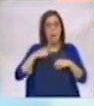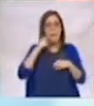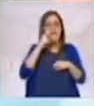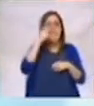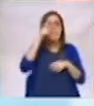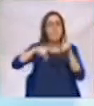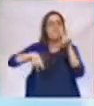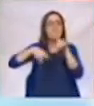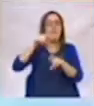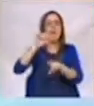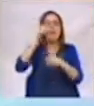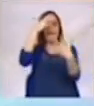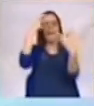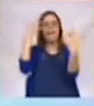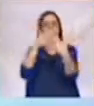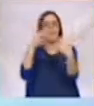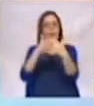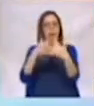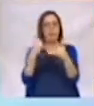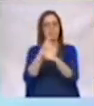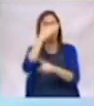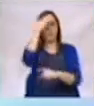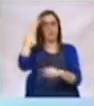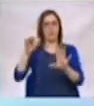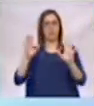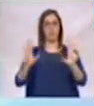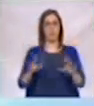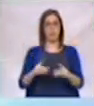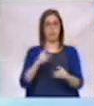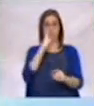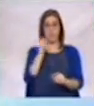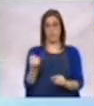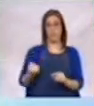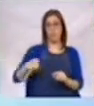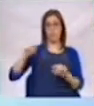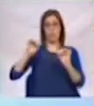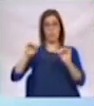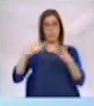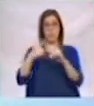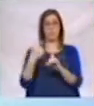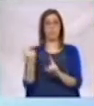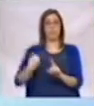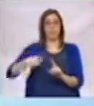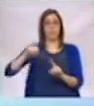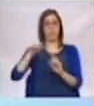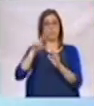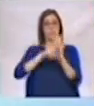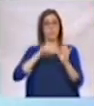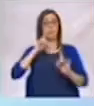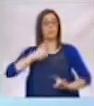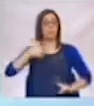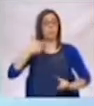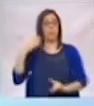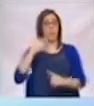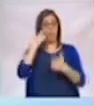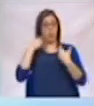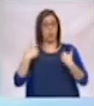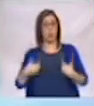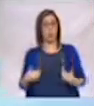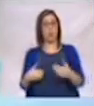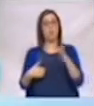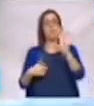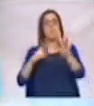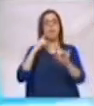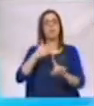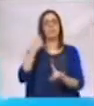Acolhe pessoas que fogem da guerra e de circunstâncias muito difíceis. Ao quebrar este princípio, viola uma regra fundamental de direitos